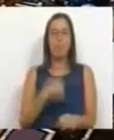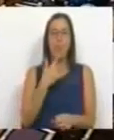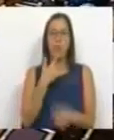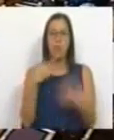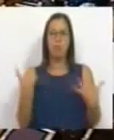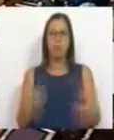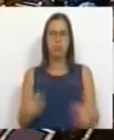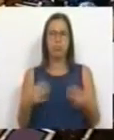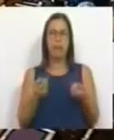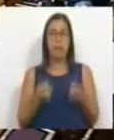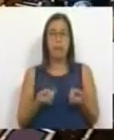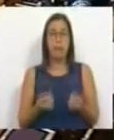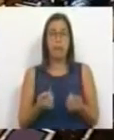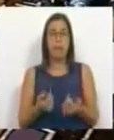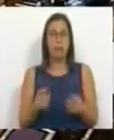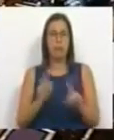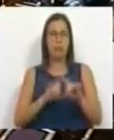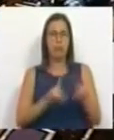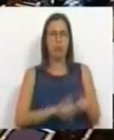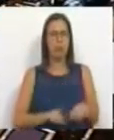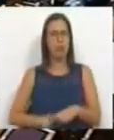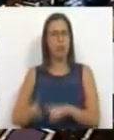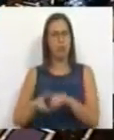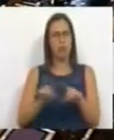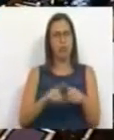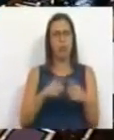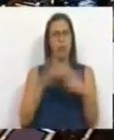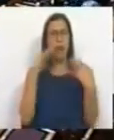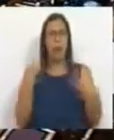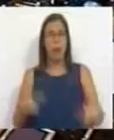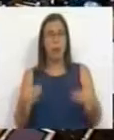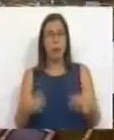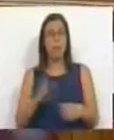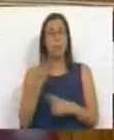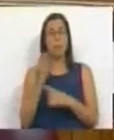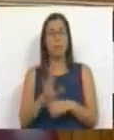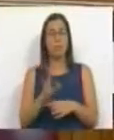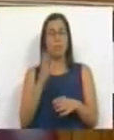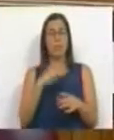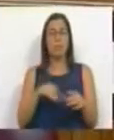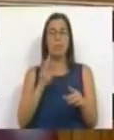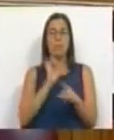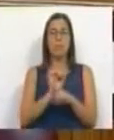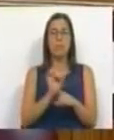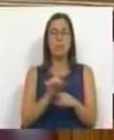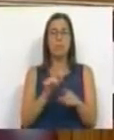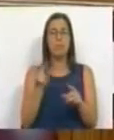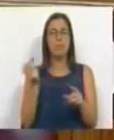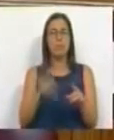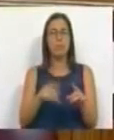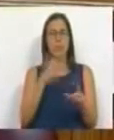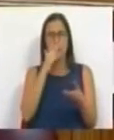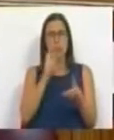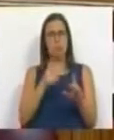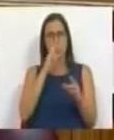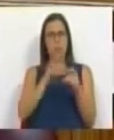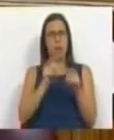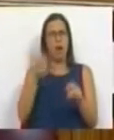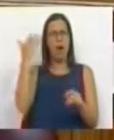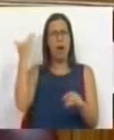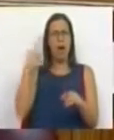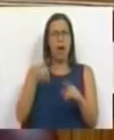por catástrofes de diversa natureza, catástrofes naturais, como foi o caso do aluvião, que ocorreu há poucos anos